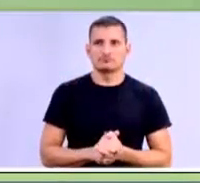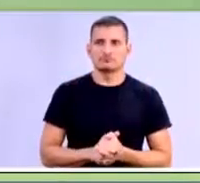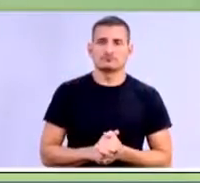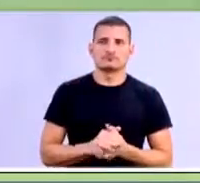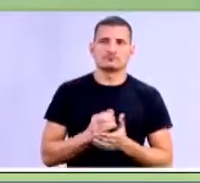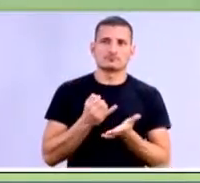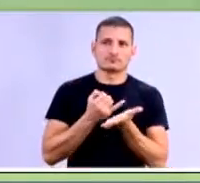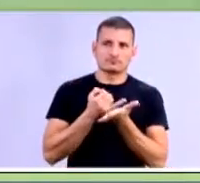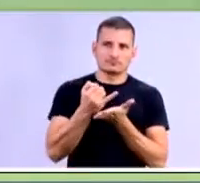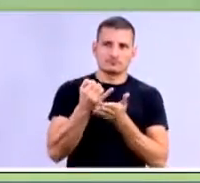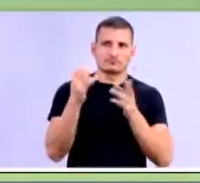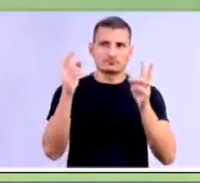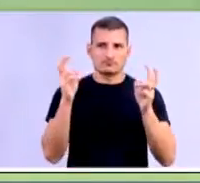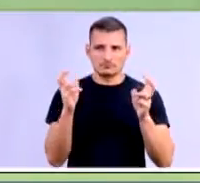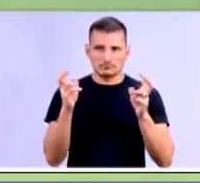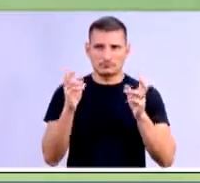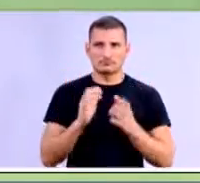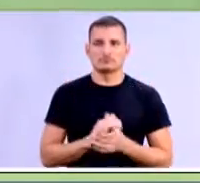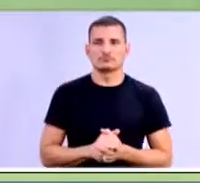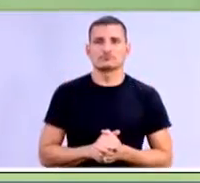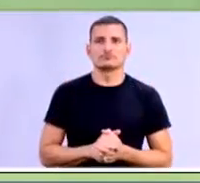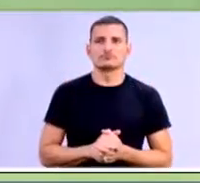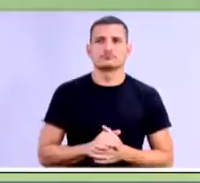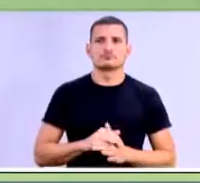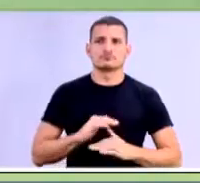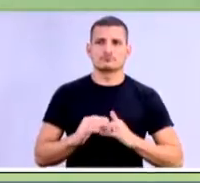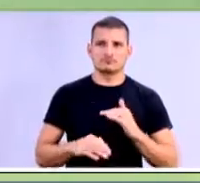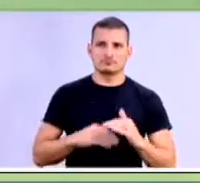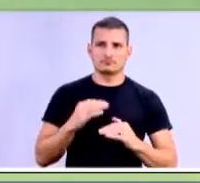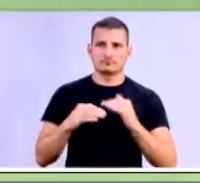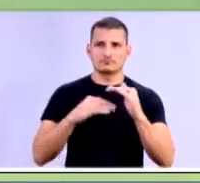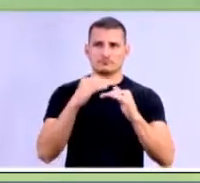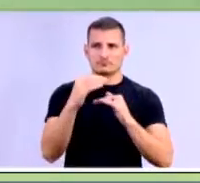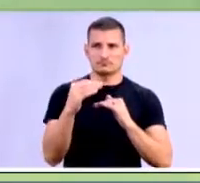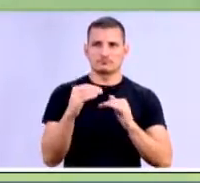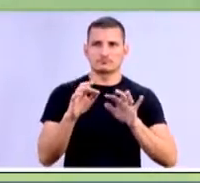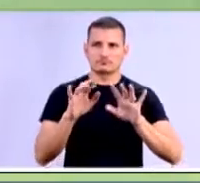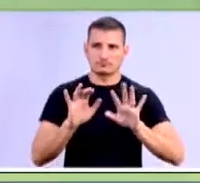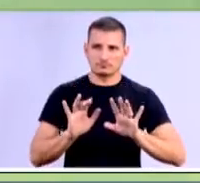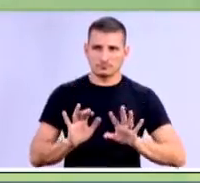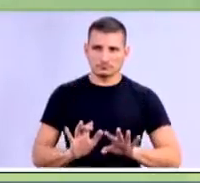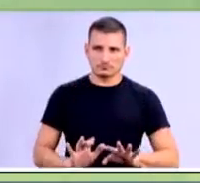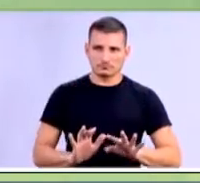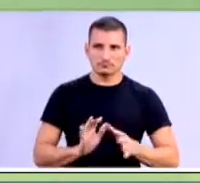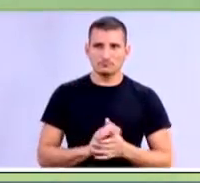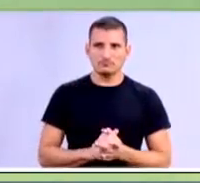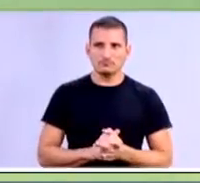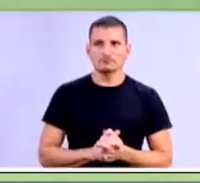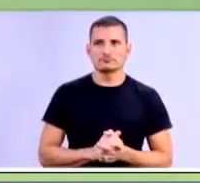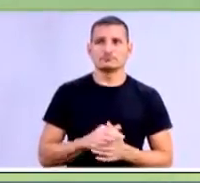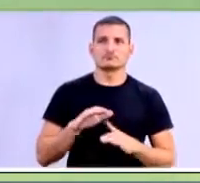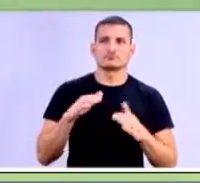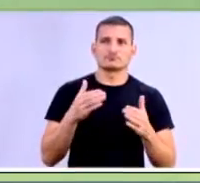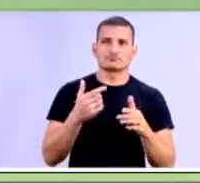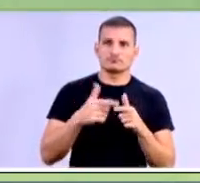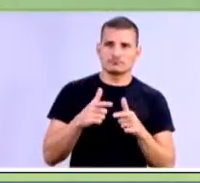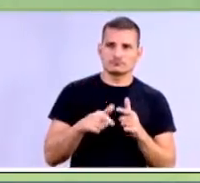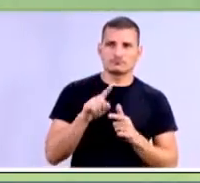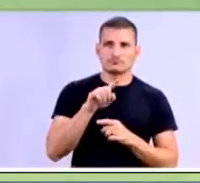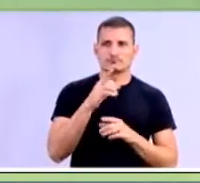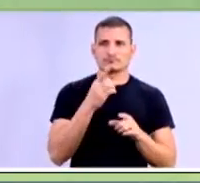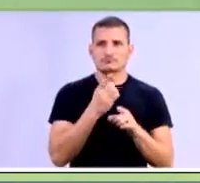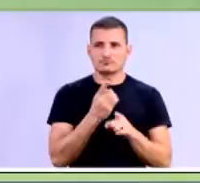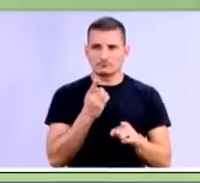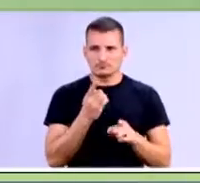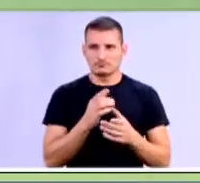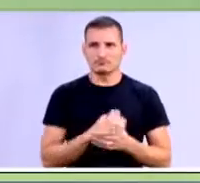você vai fazer a introdução do assunto, você vai desenvolver a ideia, quais são os problemas que você